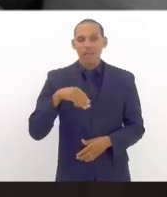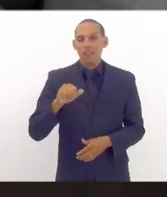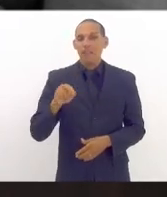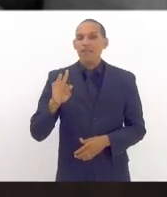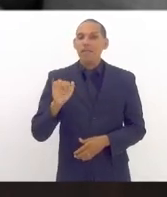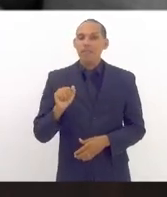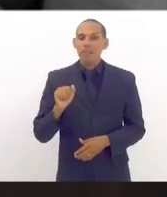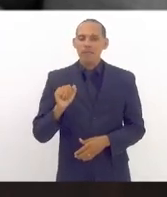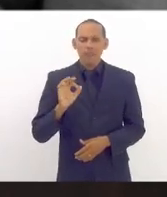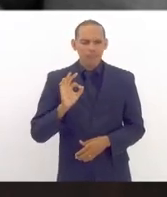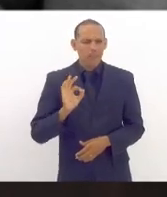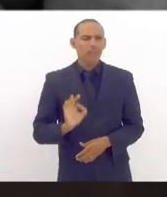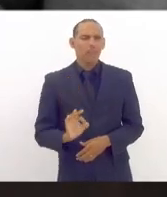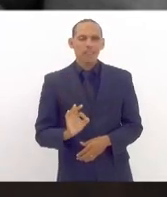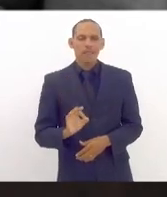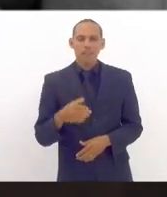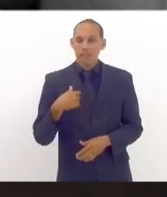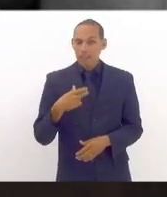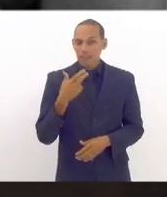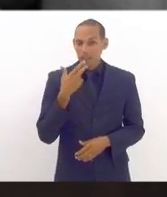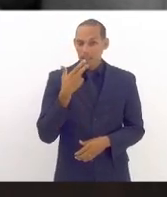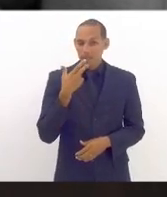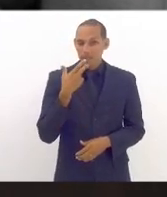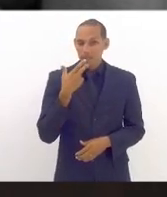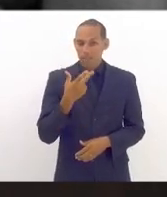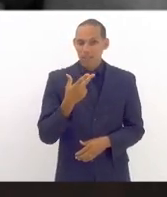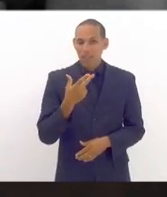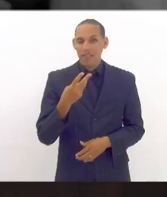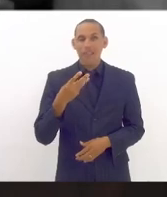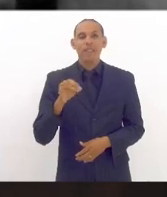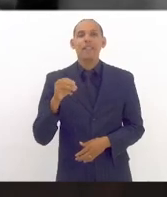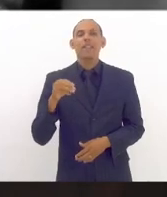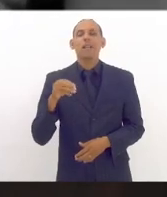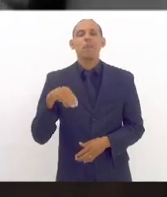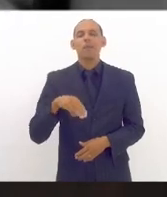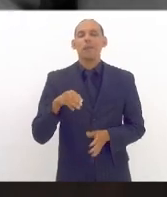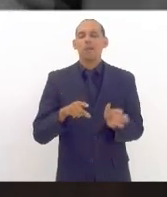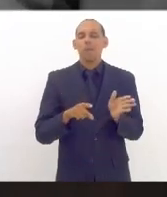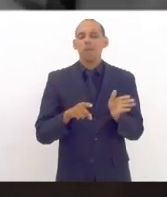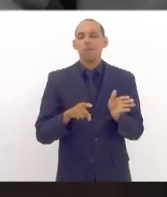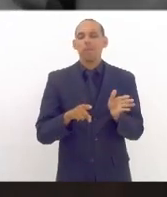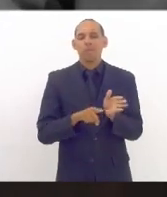a senhora pode ter certeza que eu não vou falar menos do que meia hora